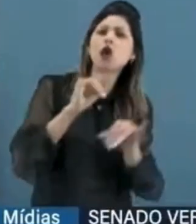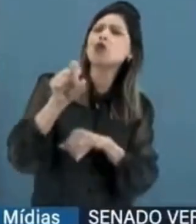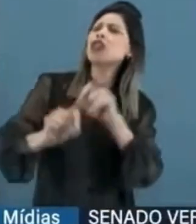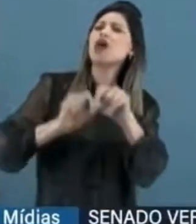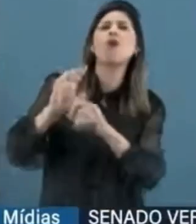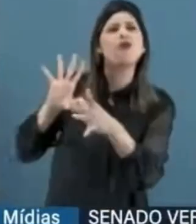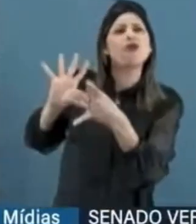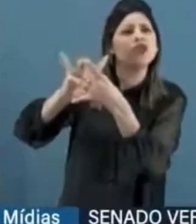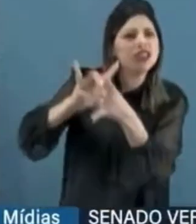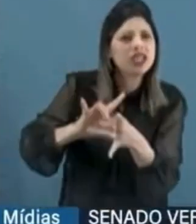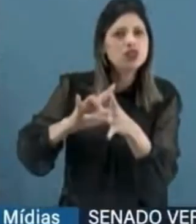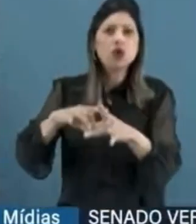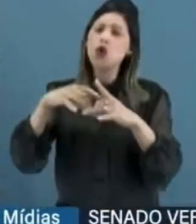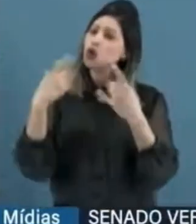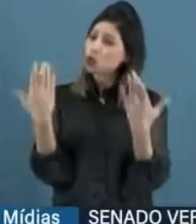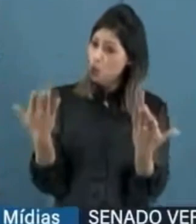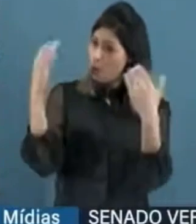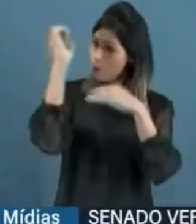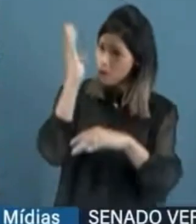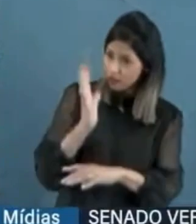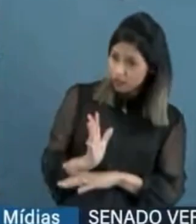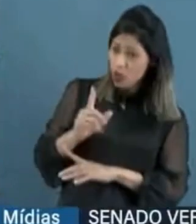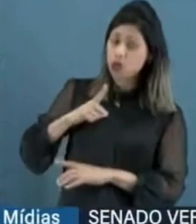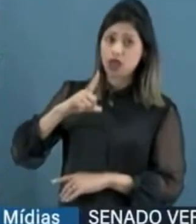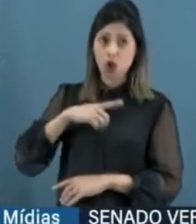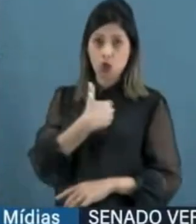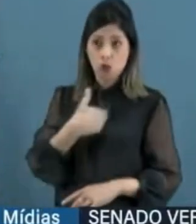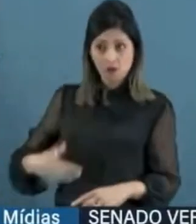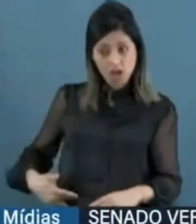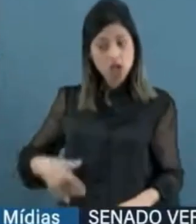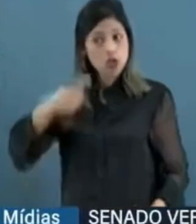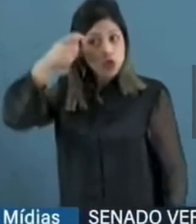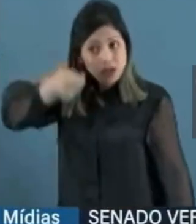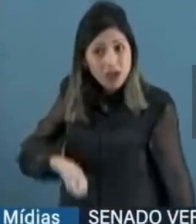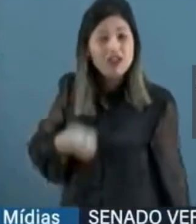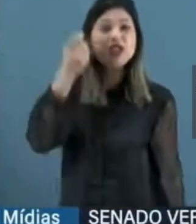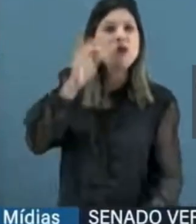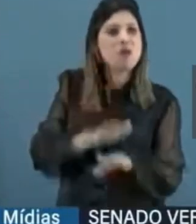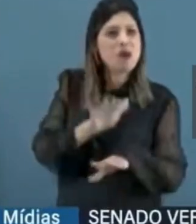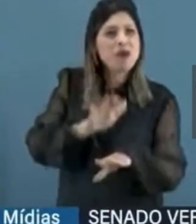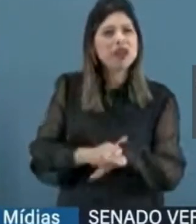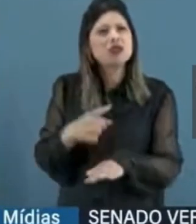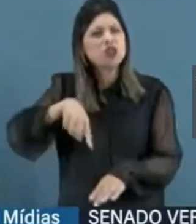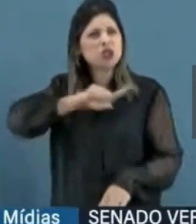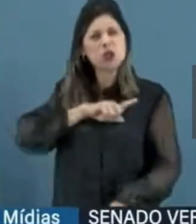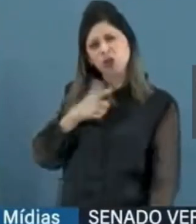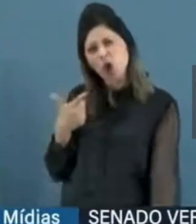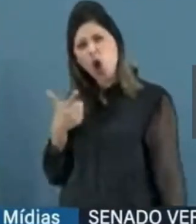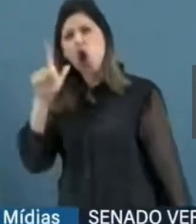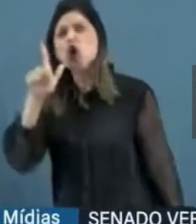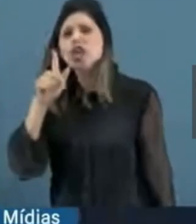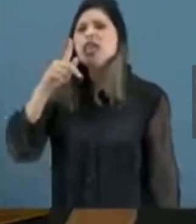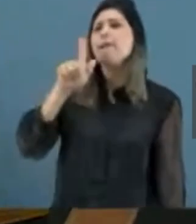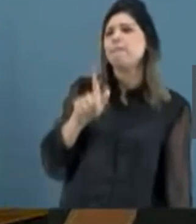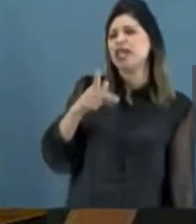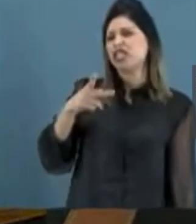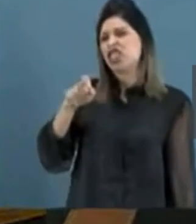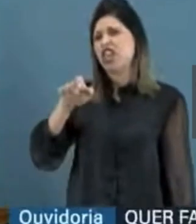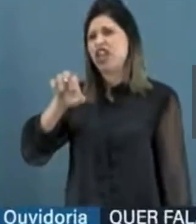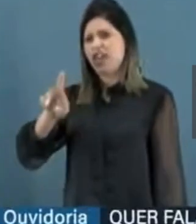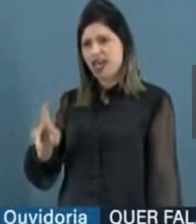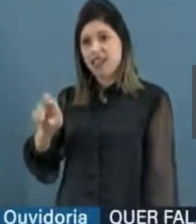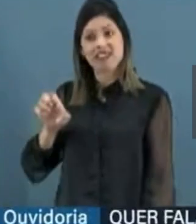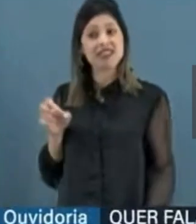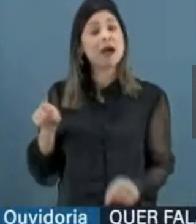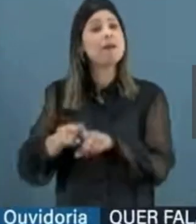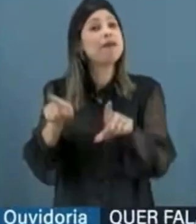do Brasil, com um governo democrático popular no poder, neste momento que nós temos outra PGR, nesse momento que as